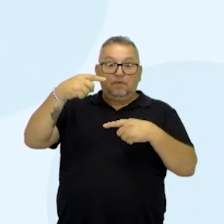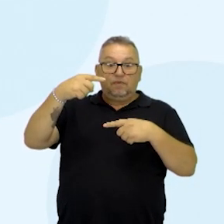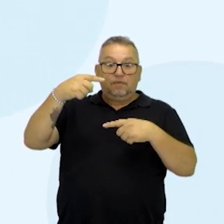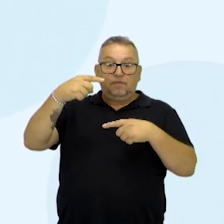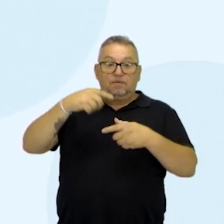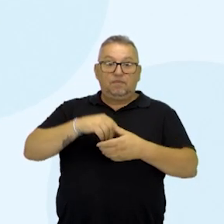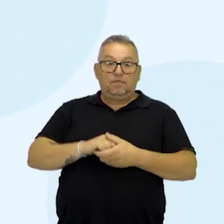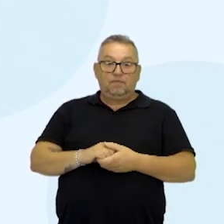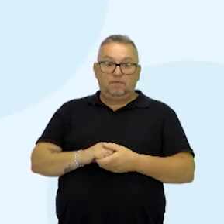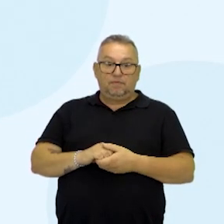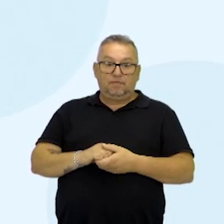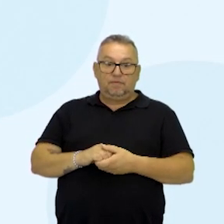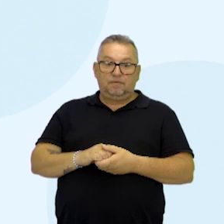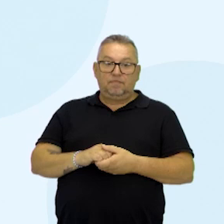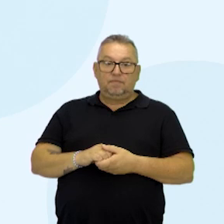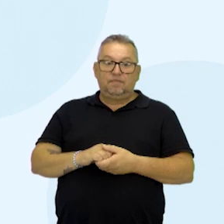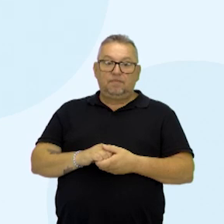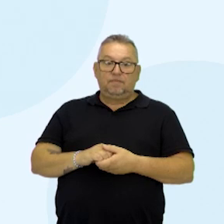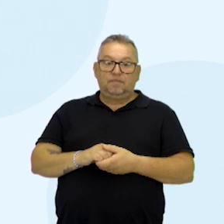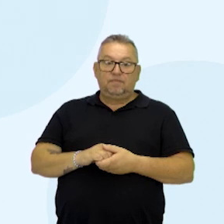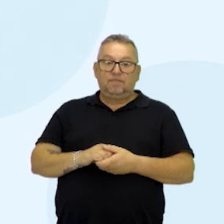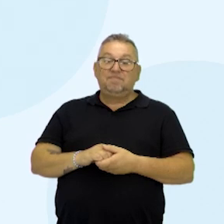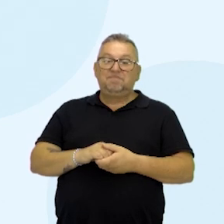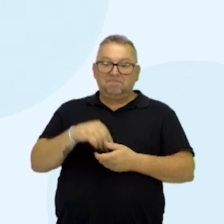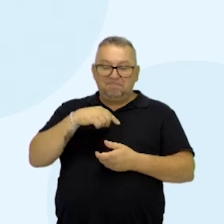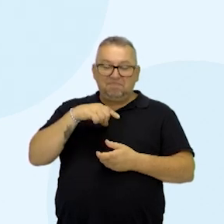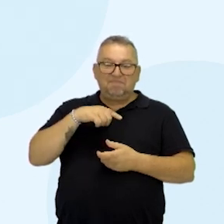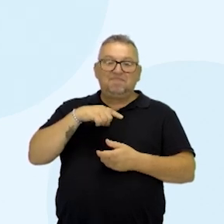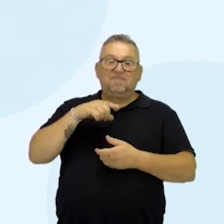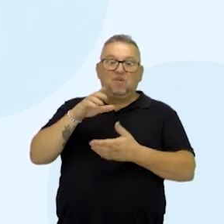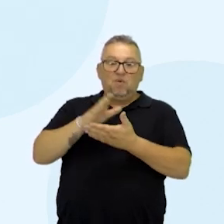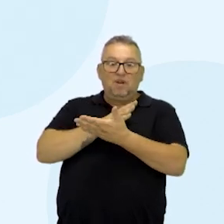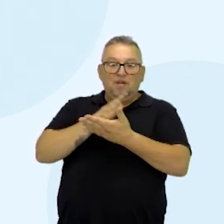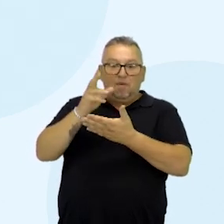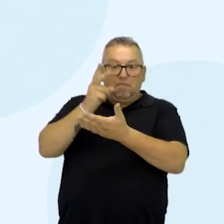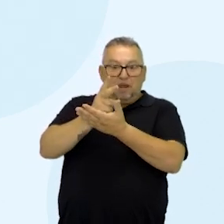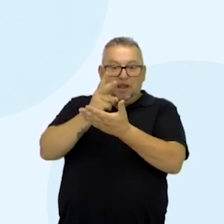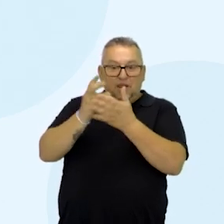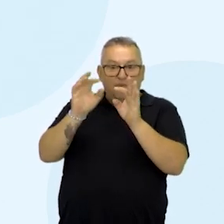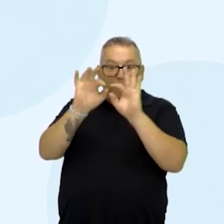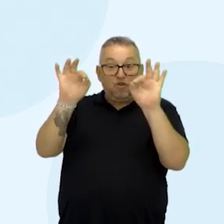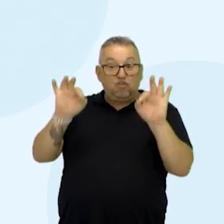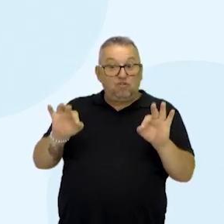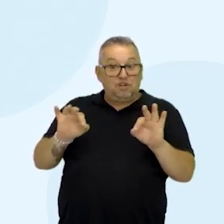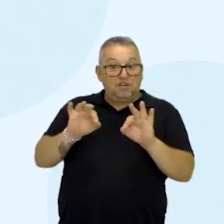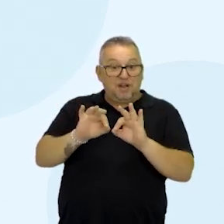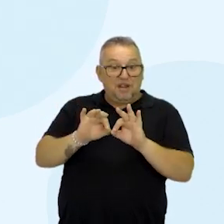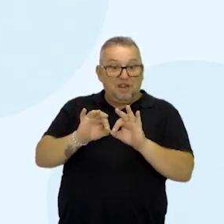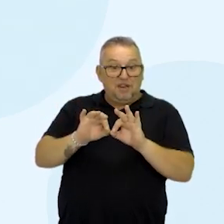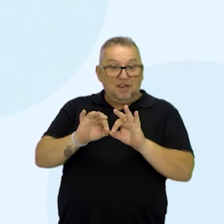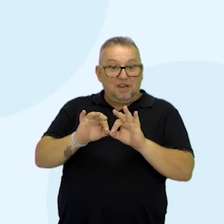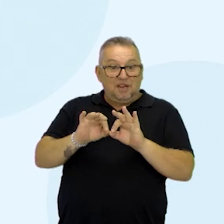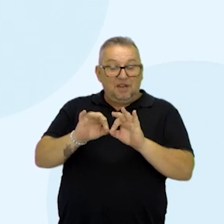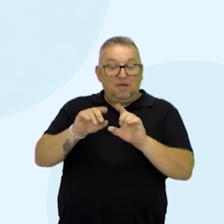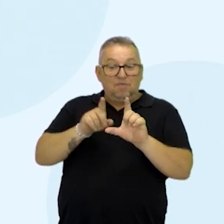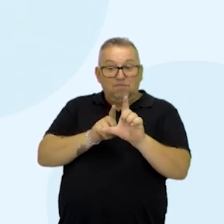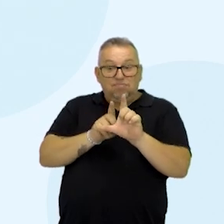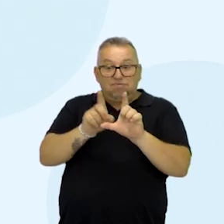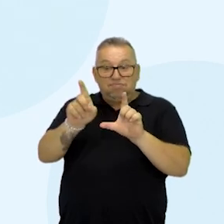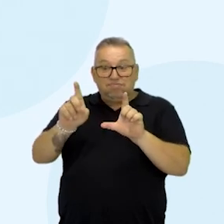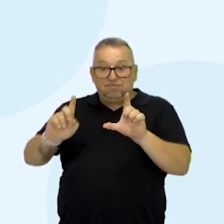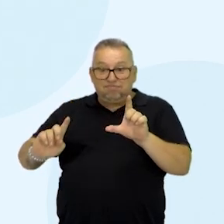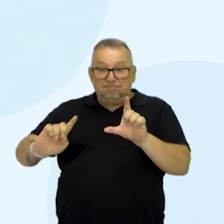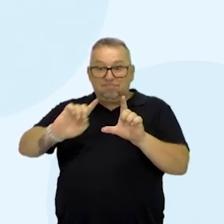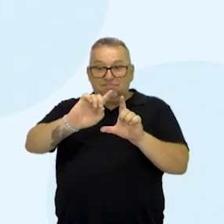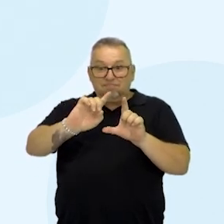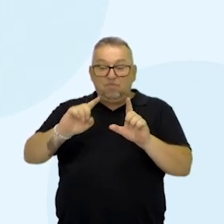2 pares e só 2, né? Com lados opostos com mesma medida. Diagonais que se cruzam